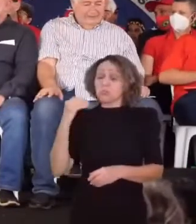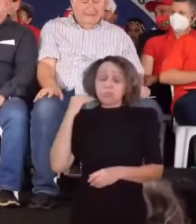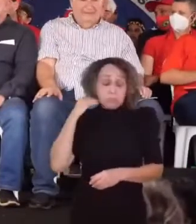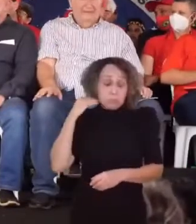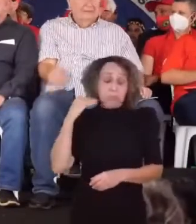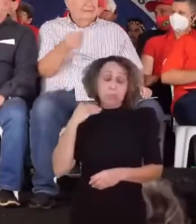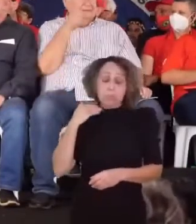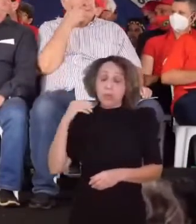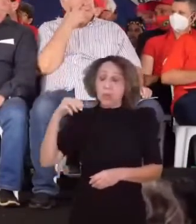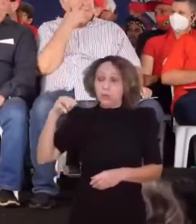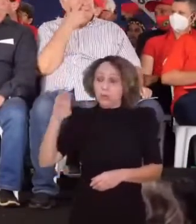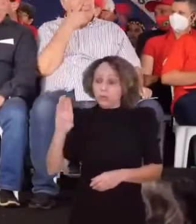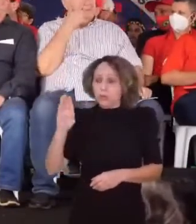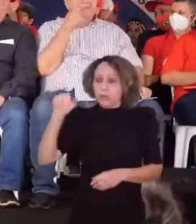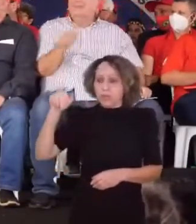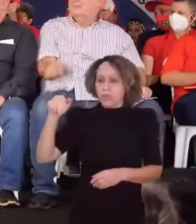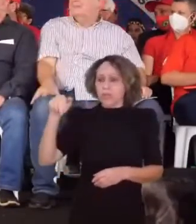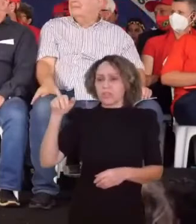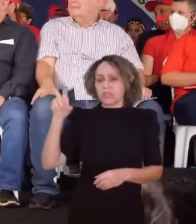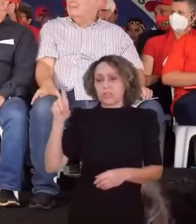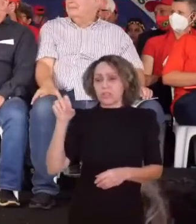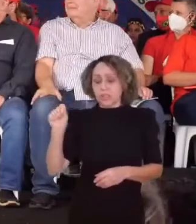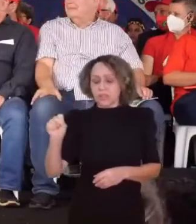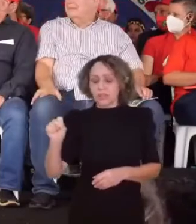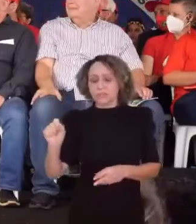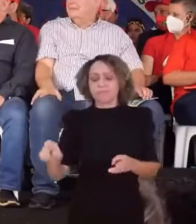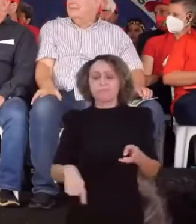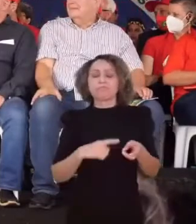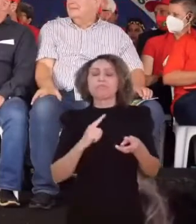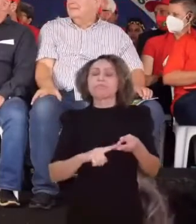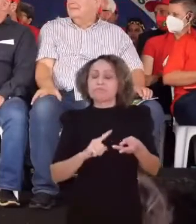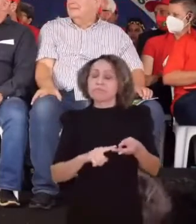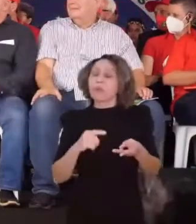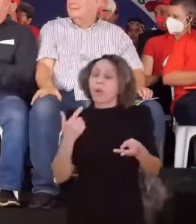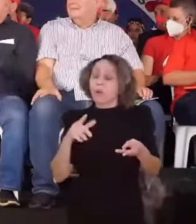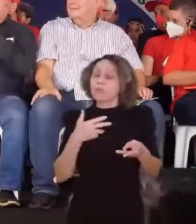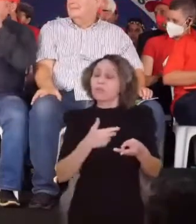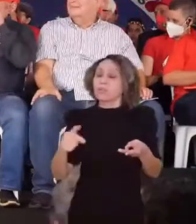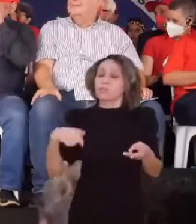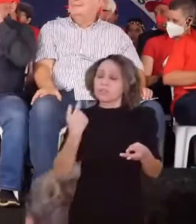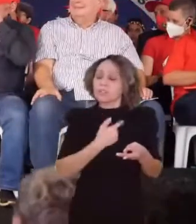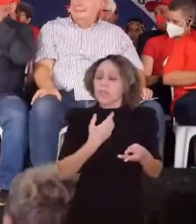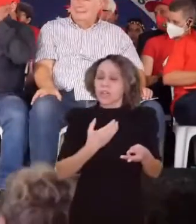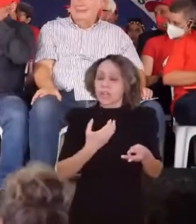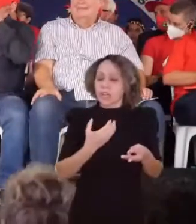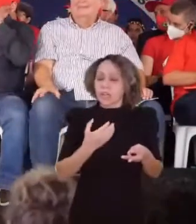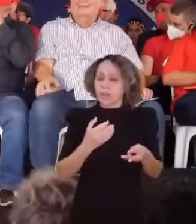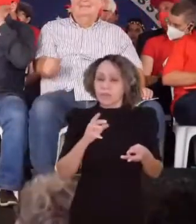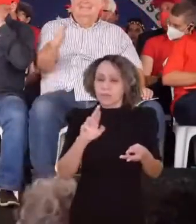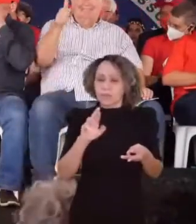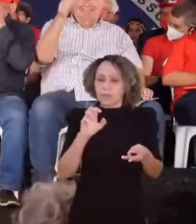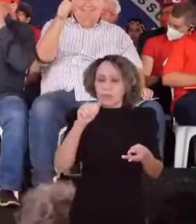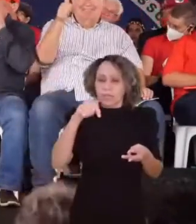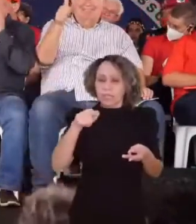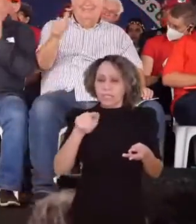Quarta coisa que nós queremos, e o Requião nos ajudou muito aqui no Paraná, educação nos